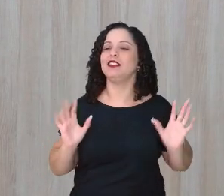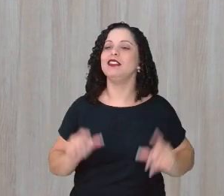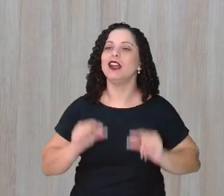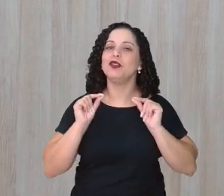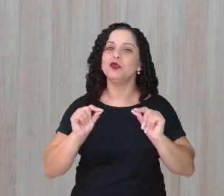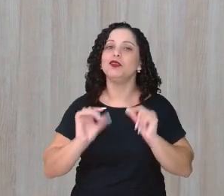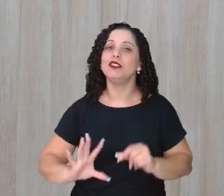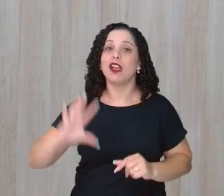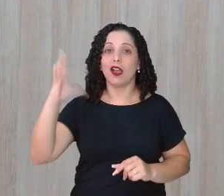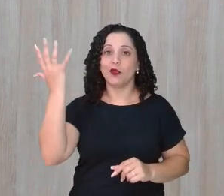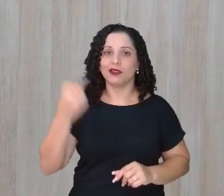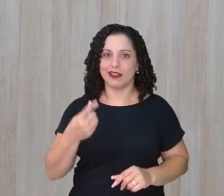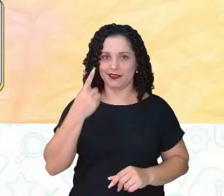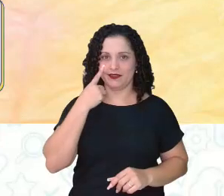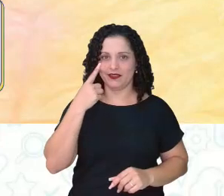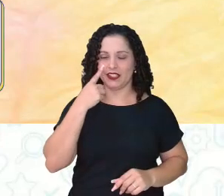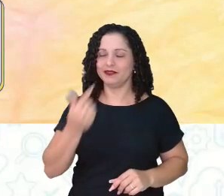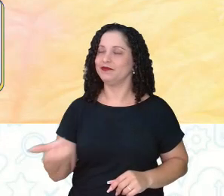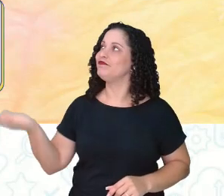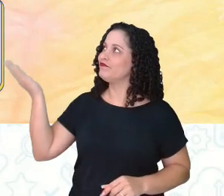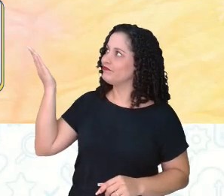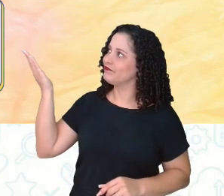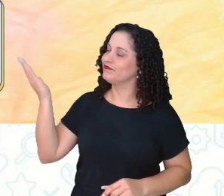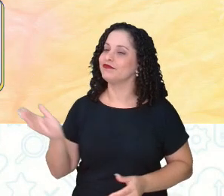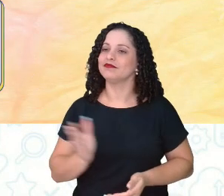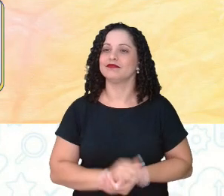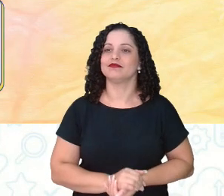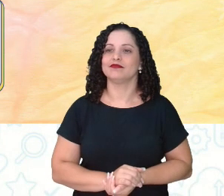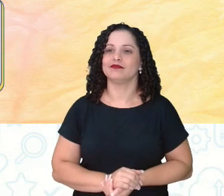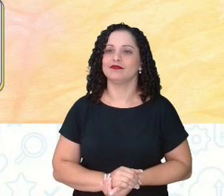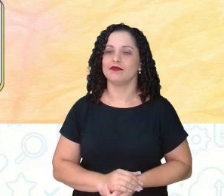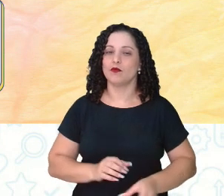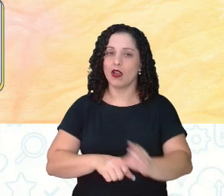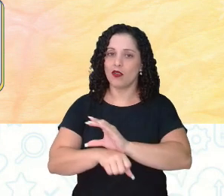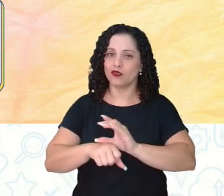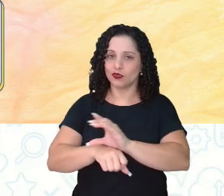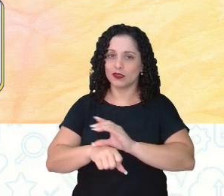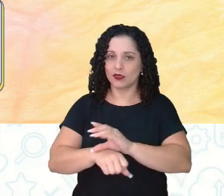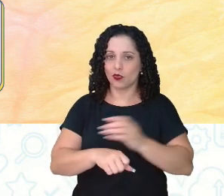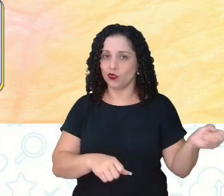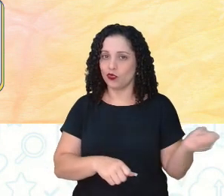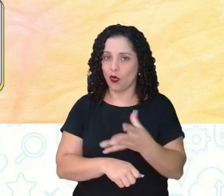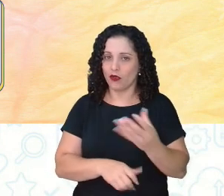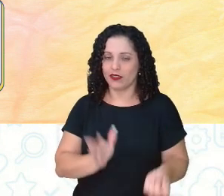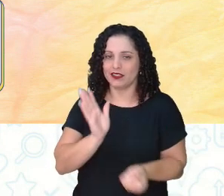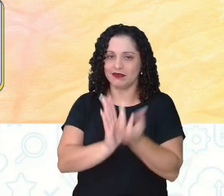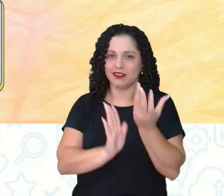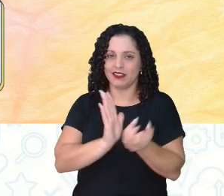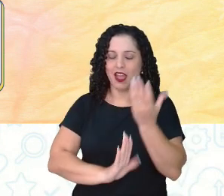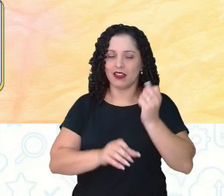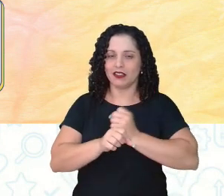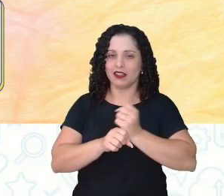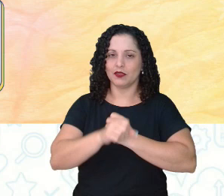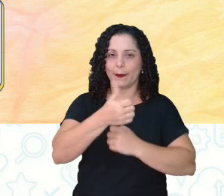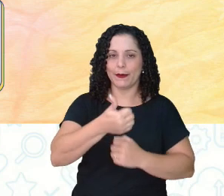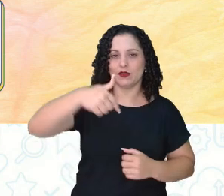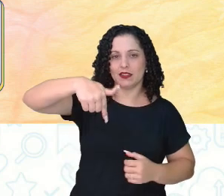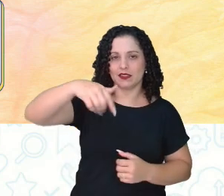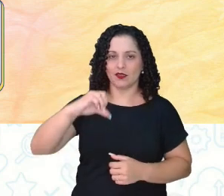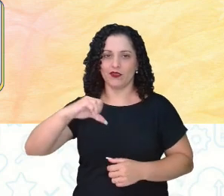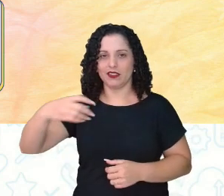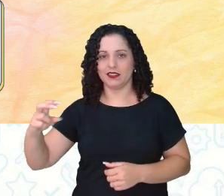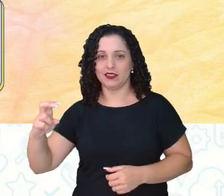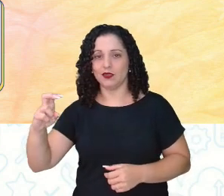que acontece, vejam aí na tela. Uma nova Constituição foi elaborada em 1795 e aí